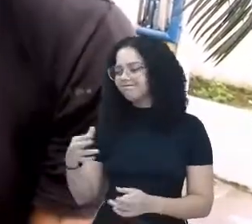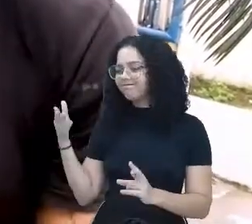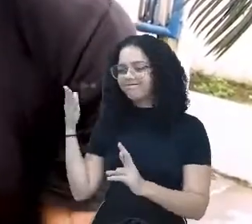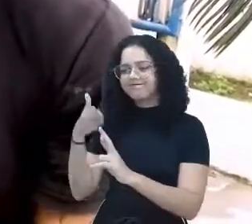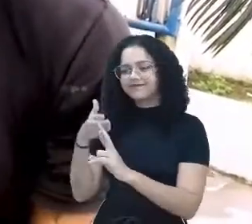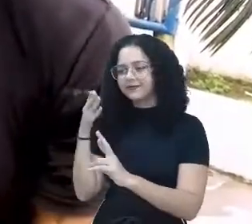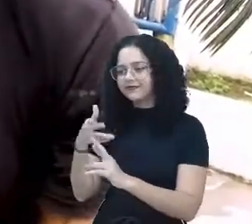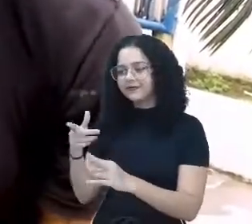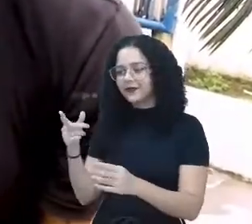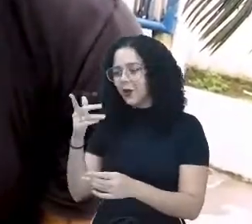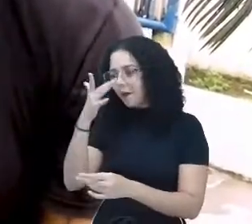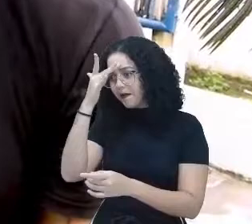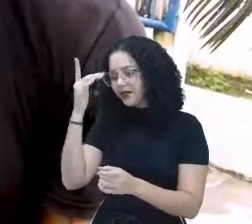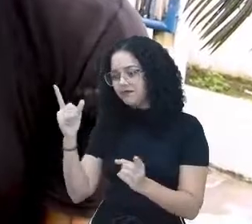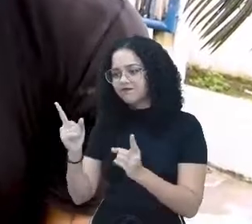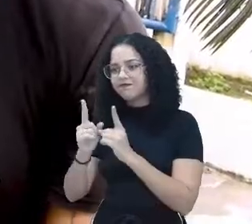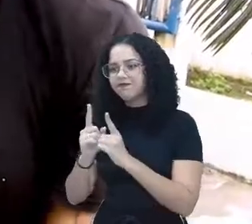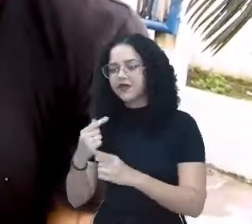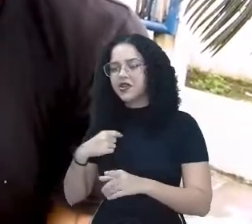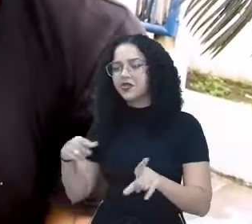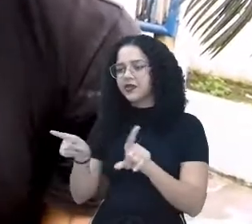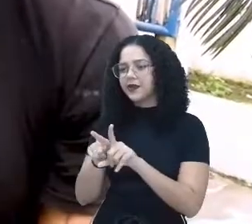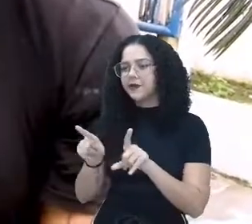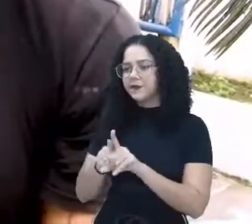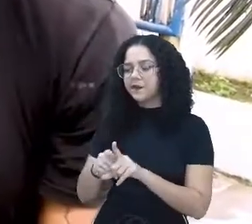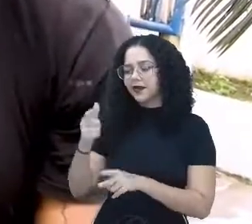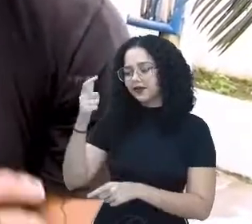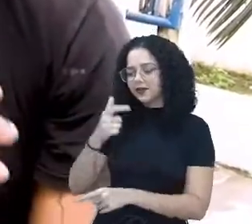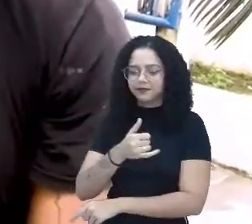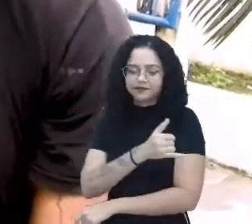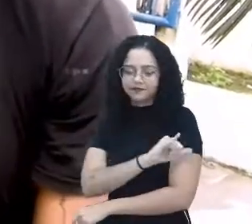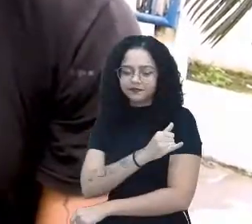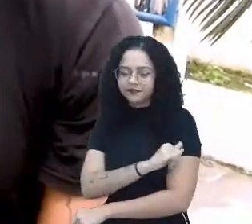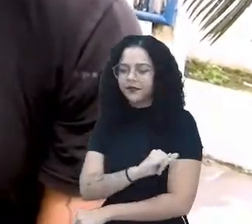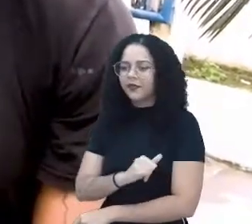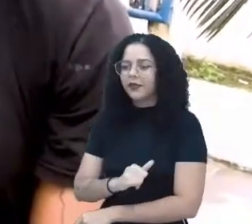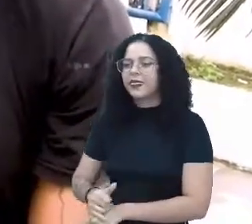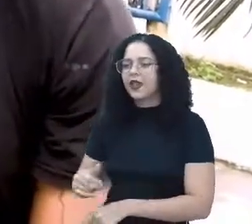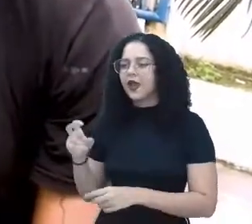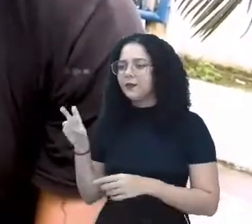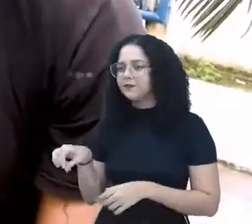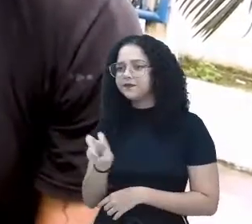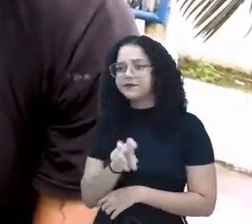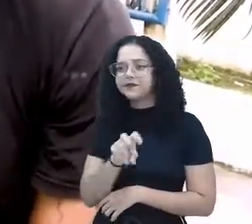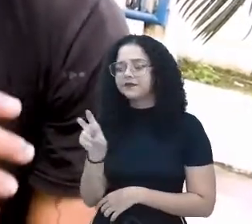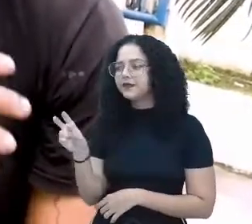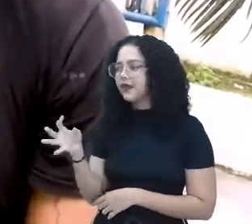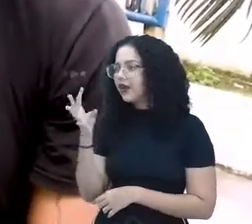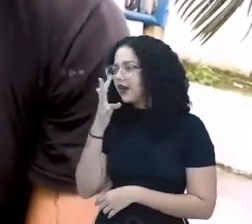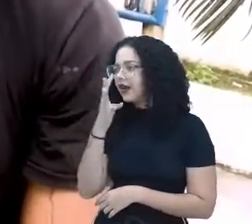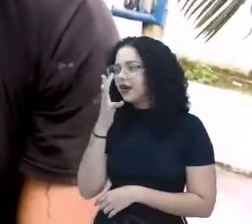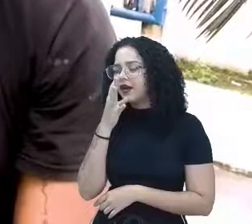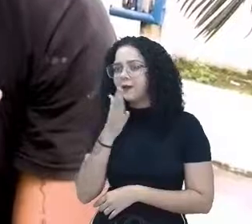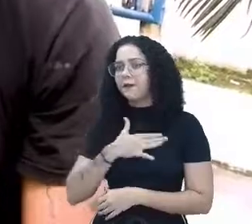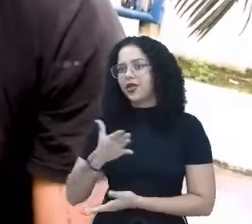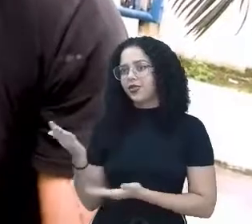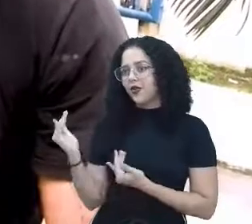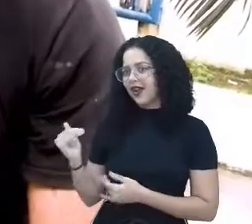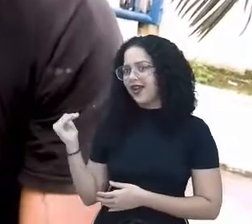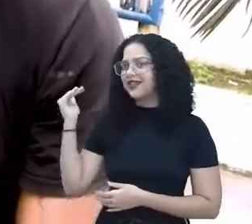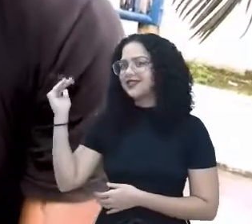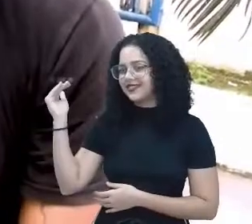estava próximo. E eu também, carioca que sou, andando ali pela perimetral, pelos lugares ali na minha adolescência, na